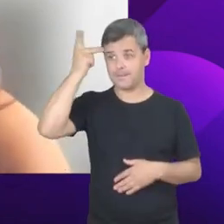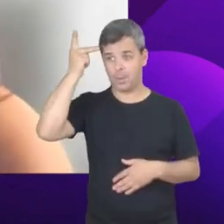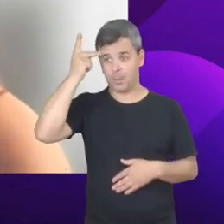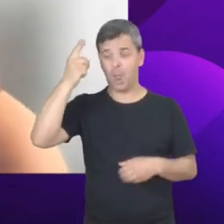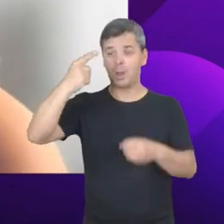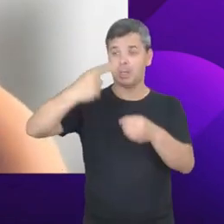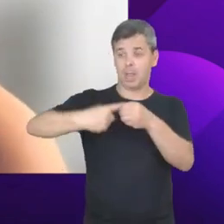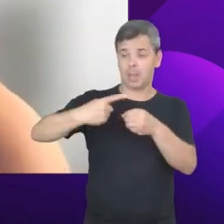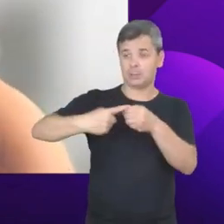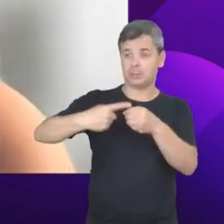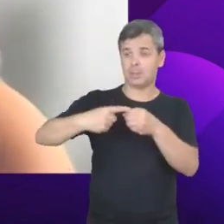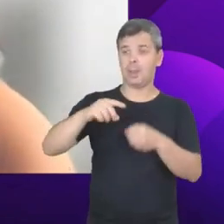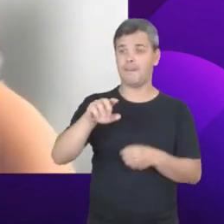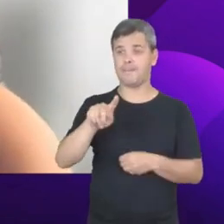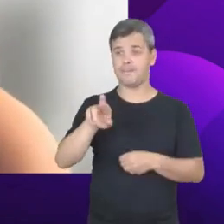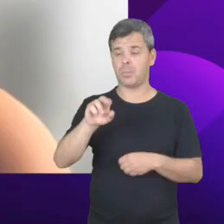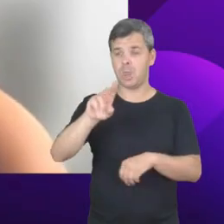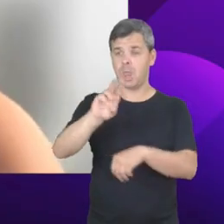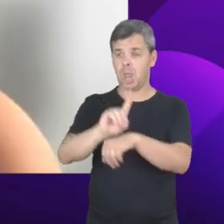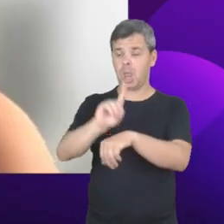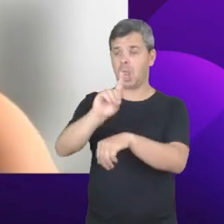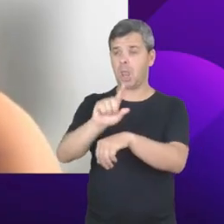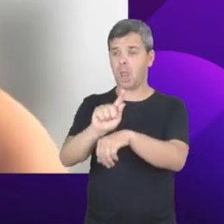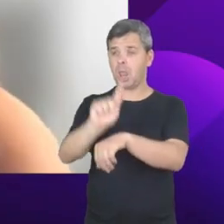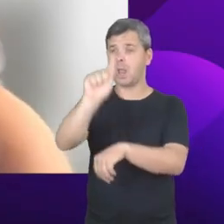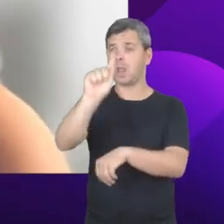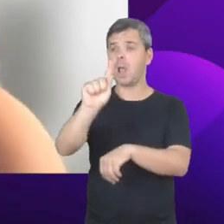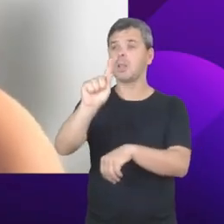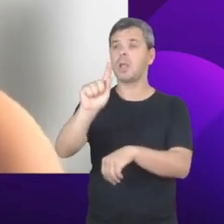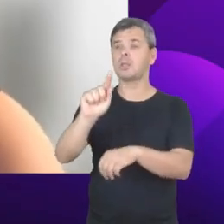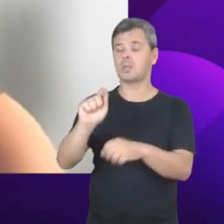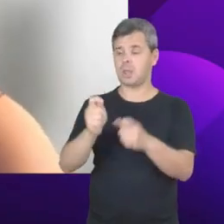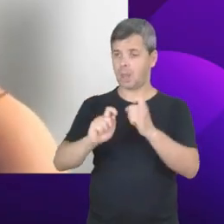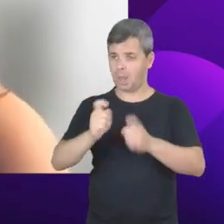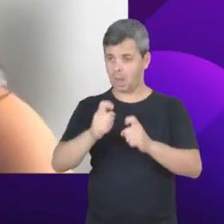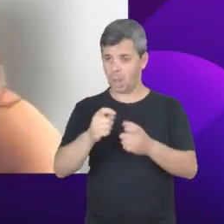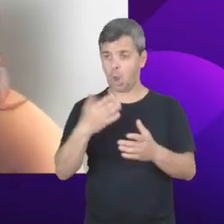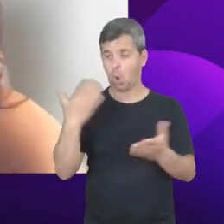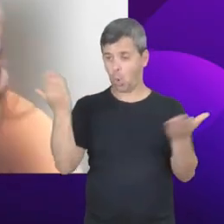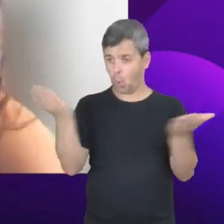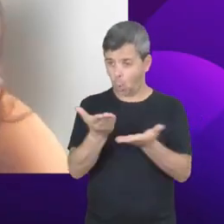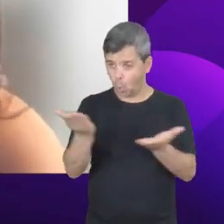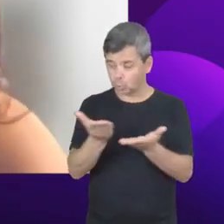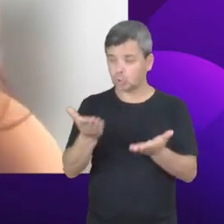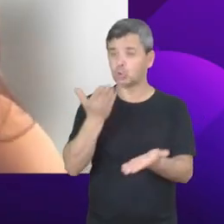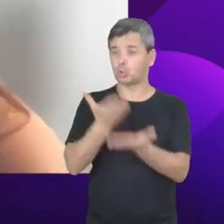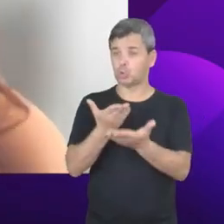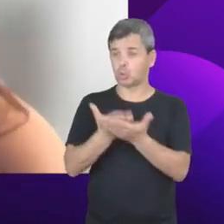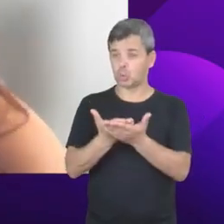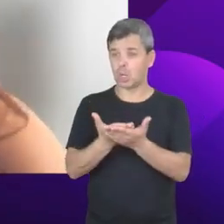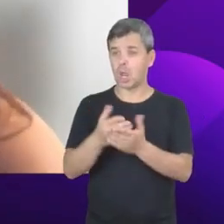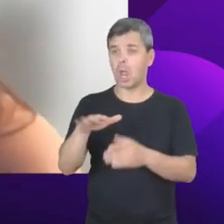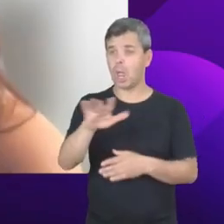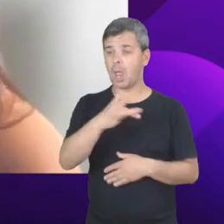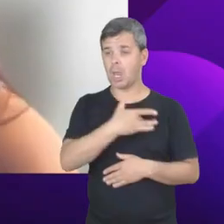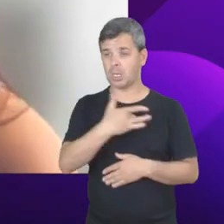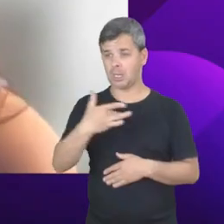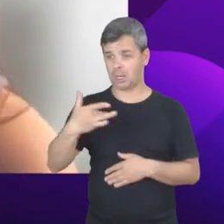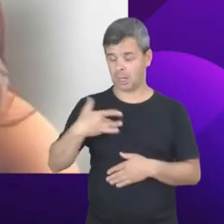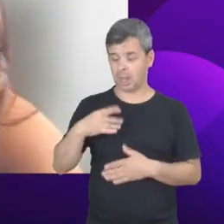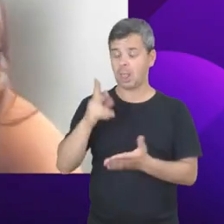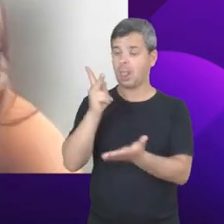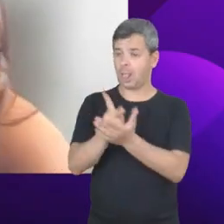Pirituba. Sou graduada em administração pela USP. Hoje sou estudante do curso de saúde pública também na